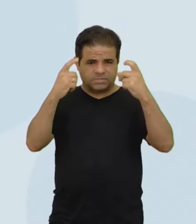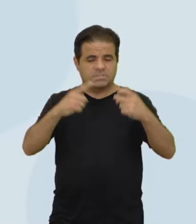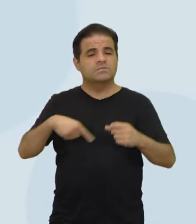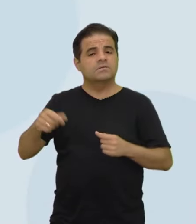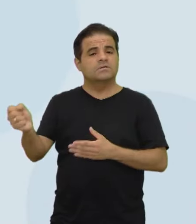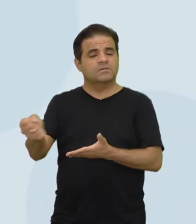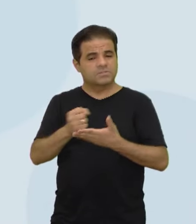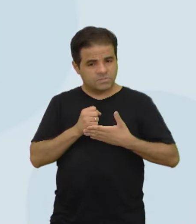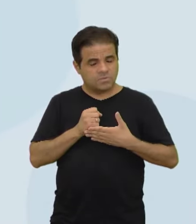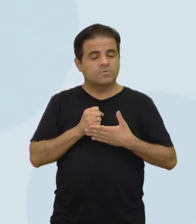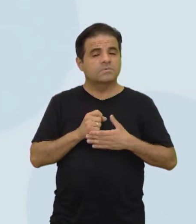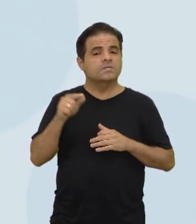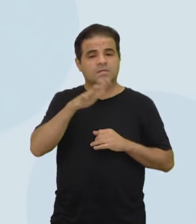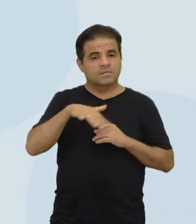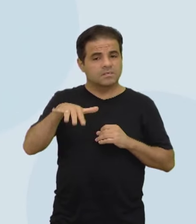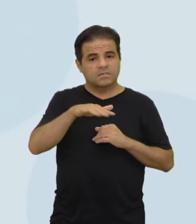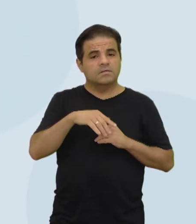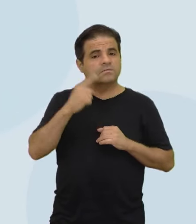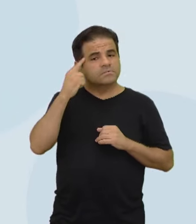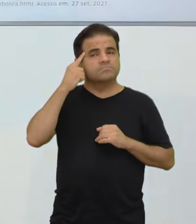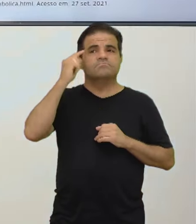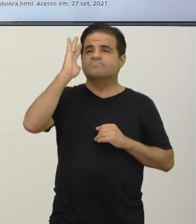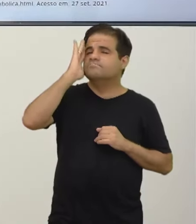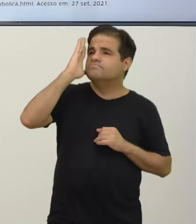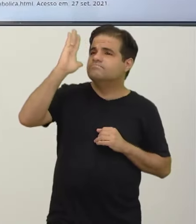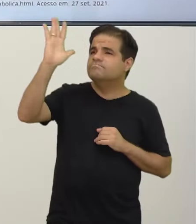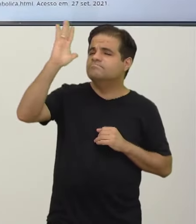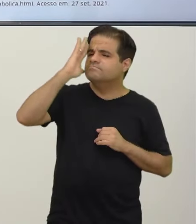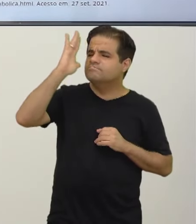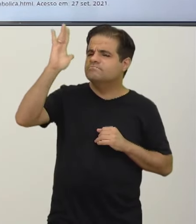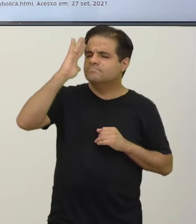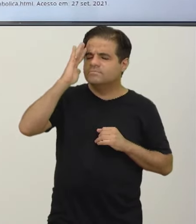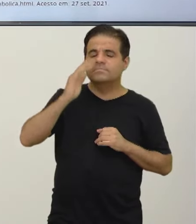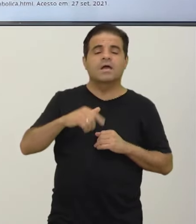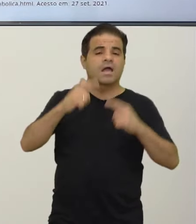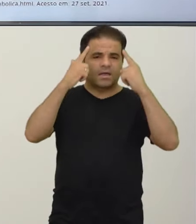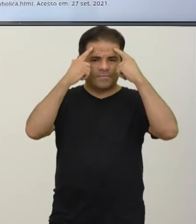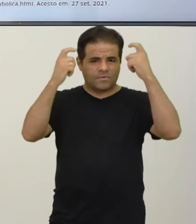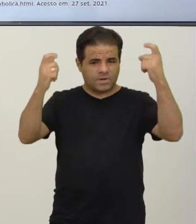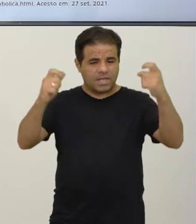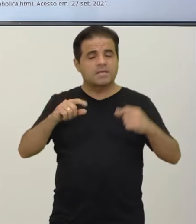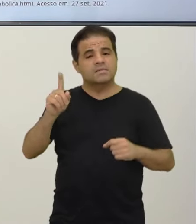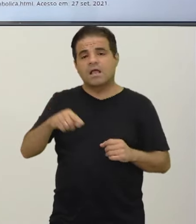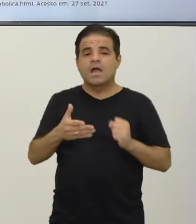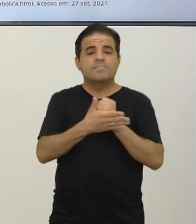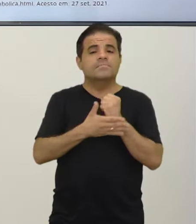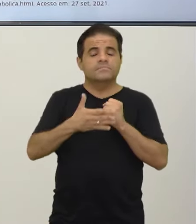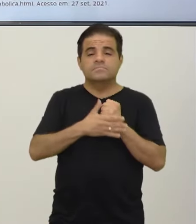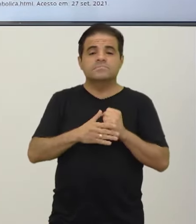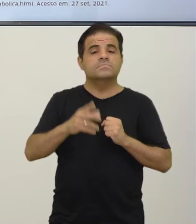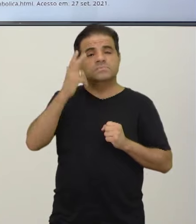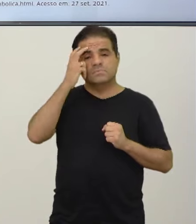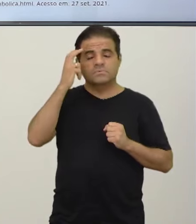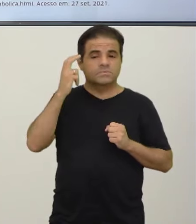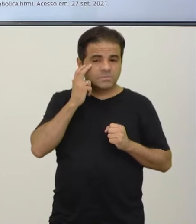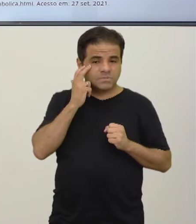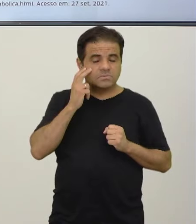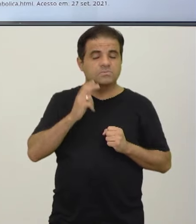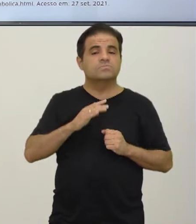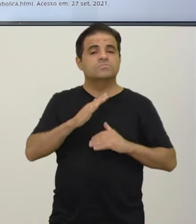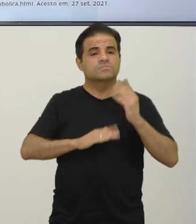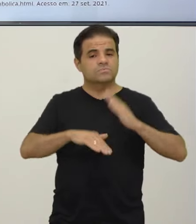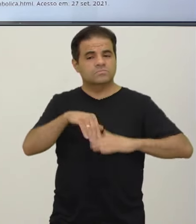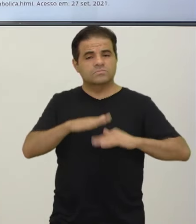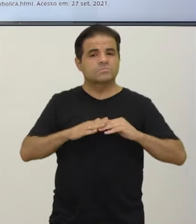trouxe, tá? E aí a gente pensou assim, bom, a violência simbólica ela é basicamente a cultura dominante,